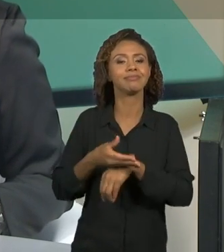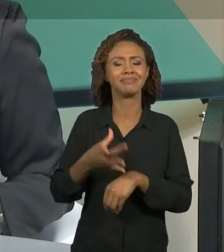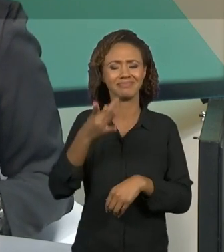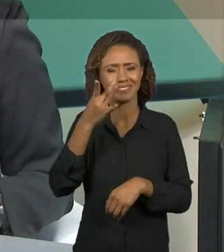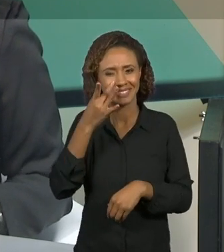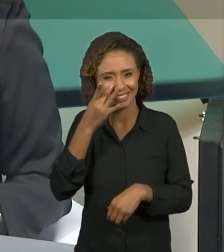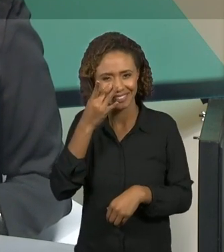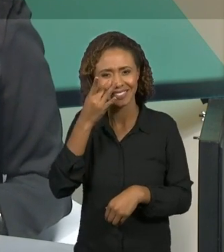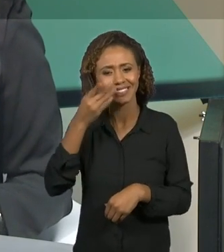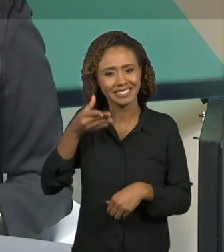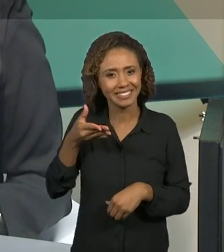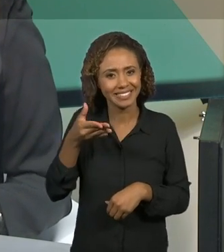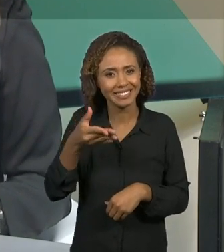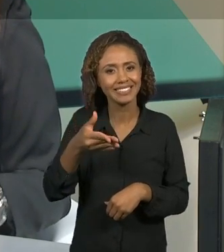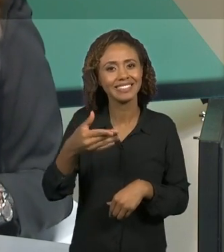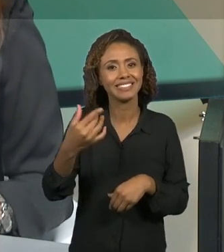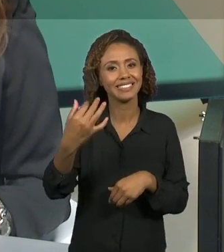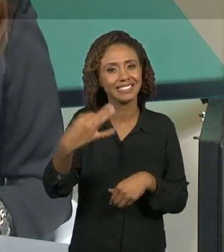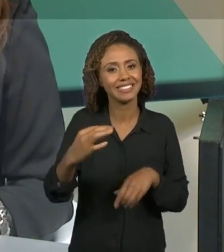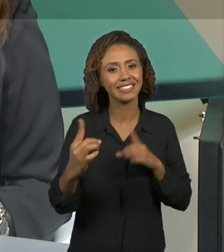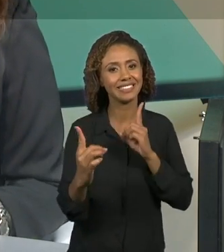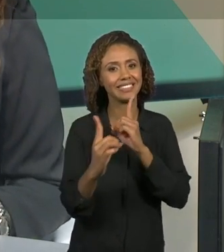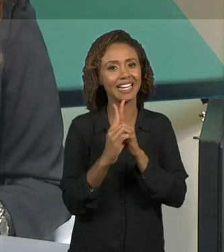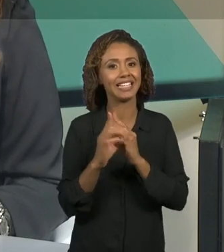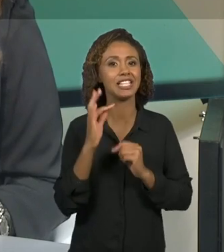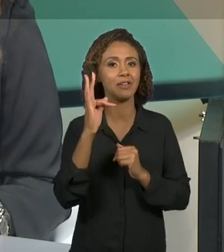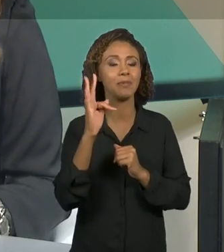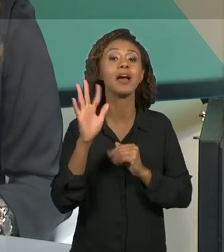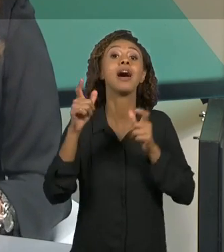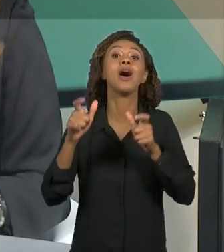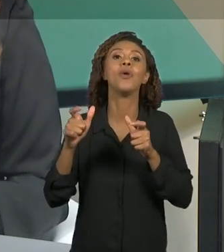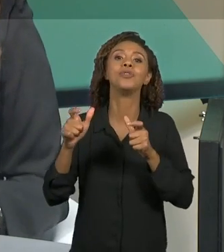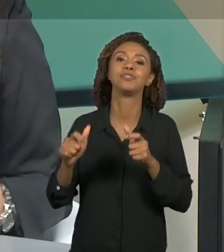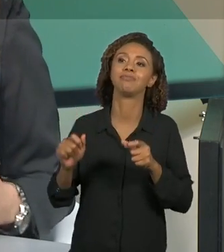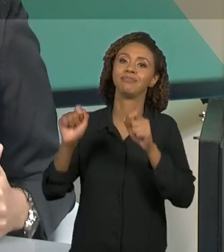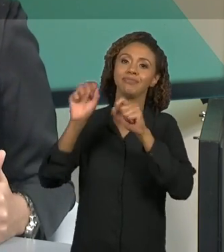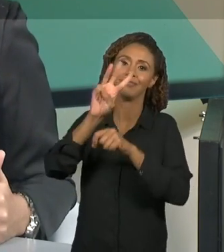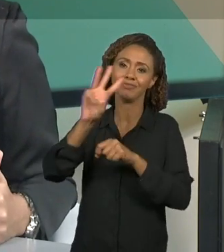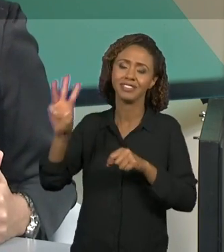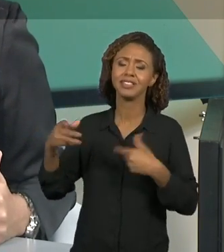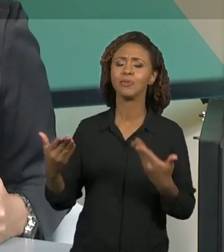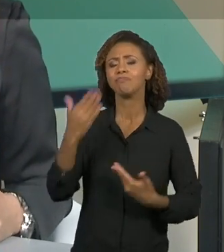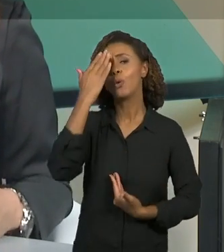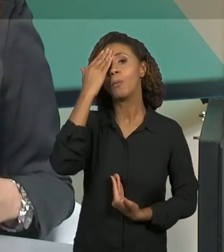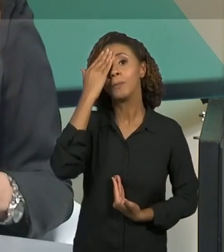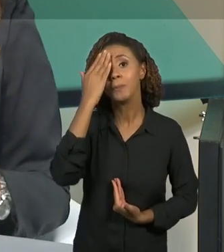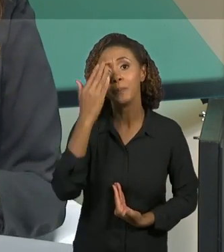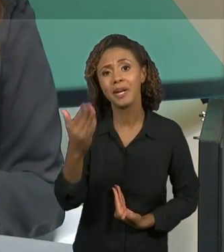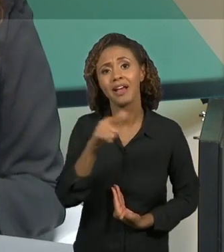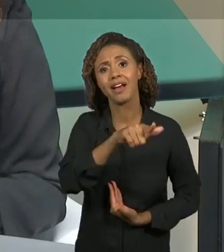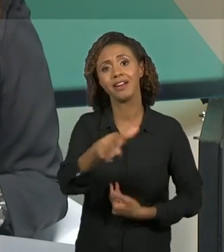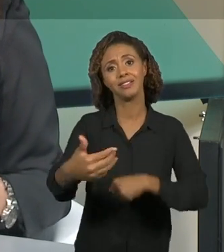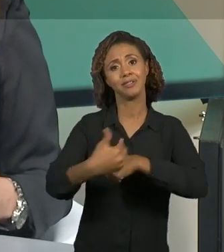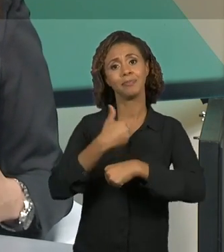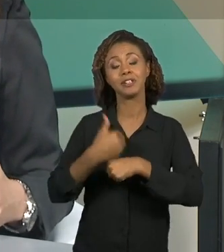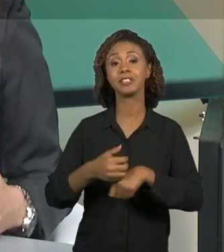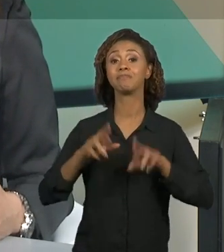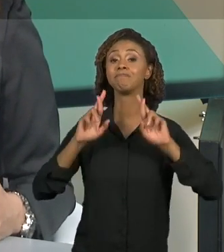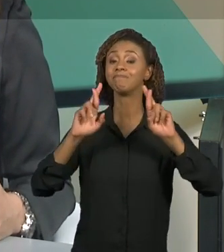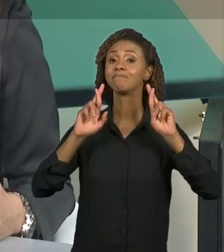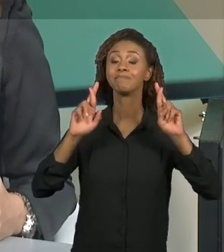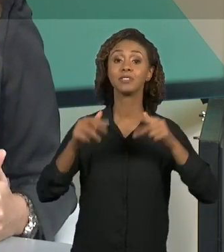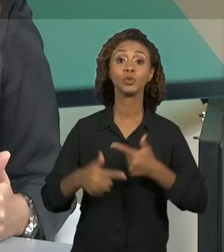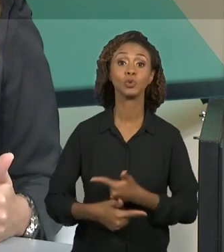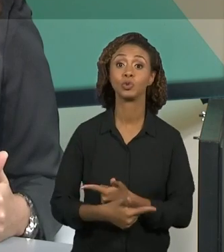com certeza em breve mais dentro da nossa plataforma está sem muito obrigada pela participação eu desejo muito boa